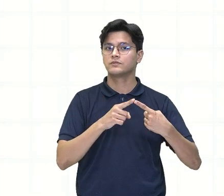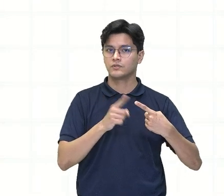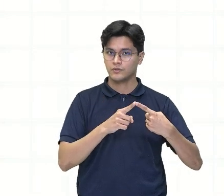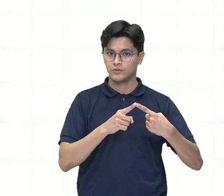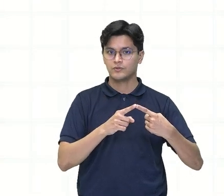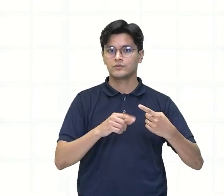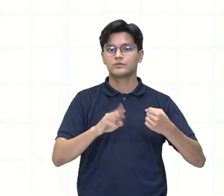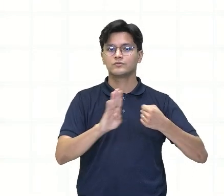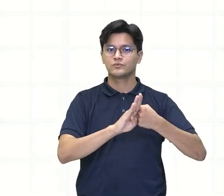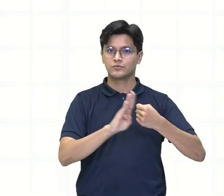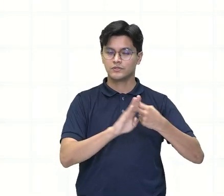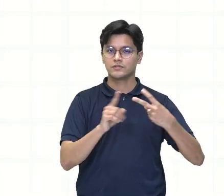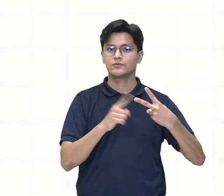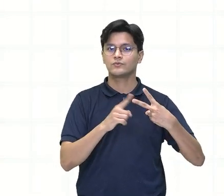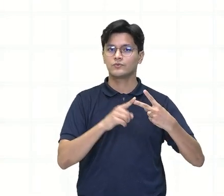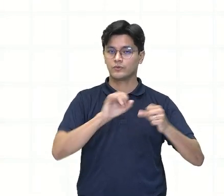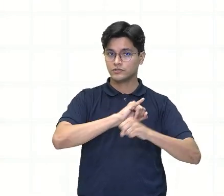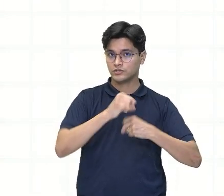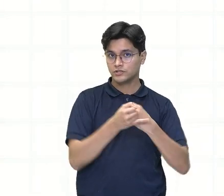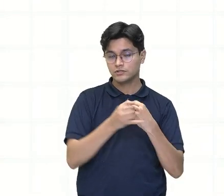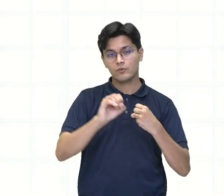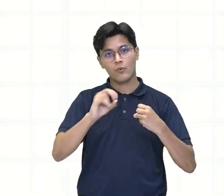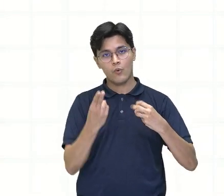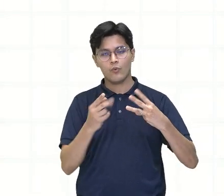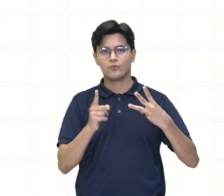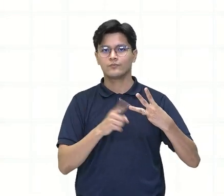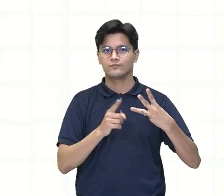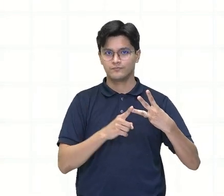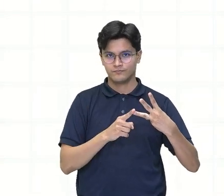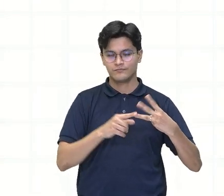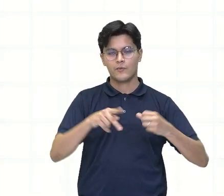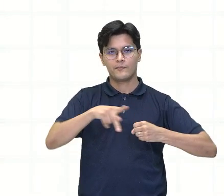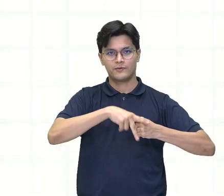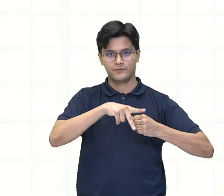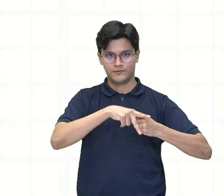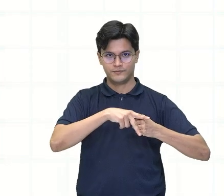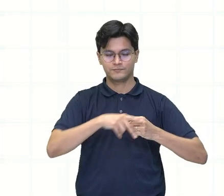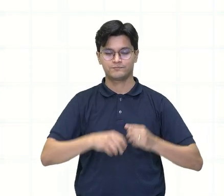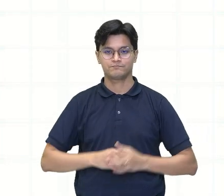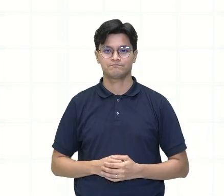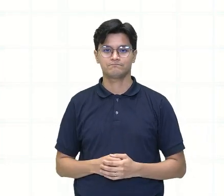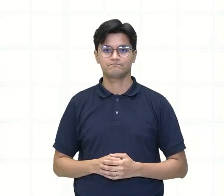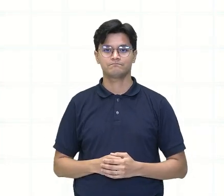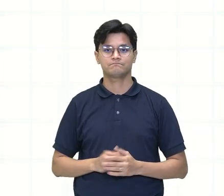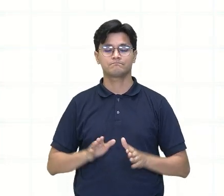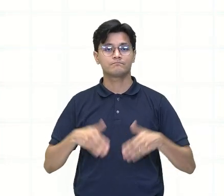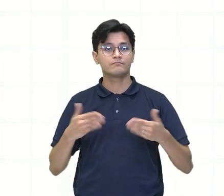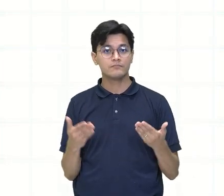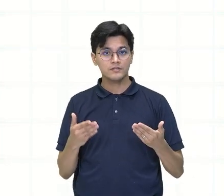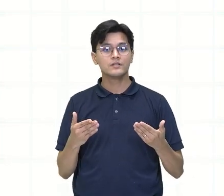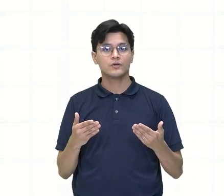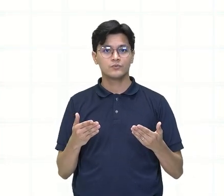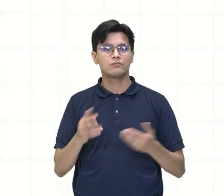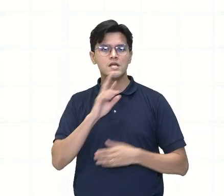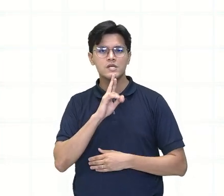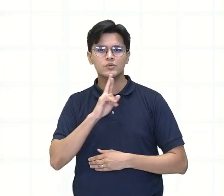um adjetivo ou um pronome. E aí isso tudo é igual ao